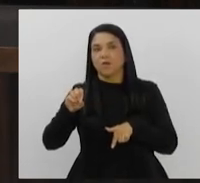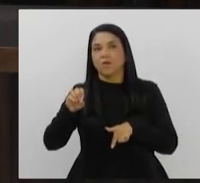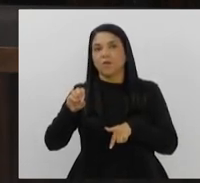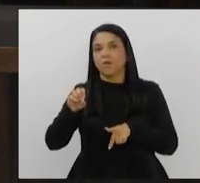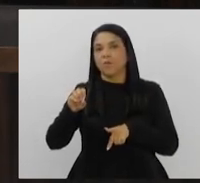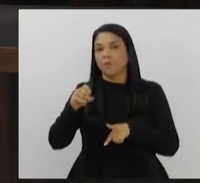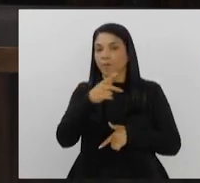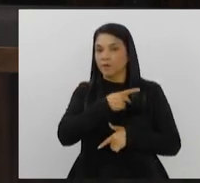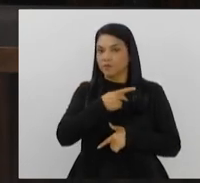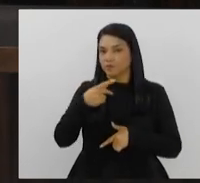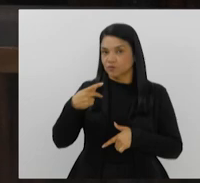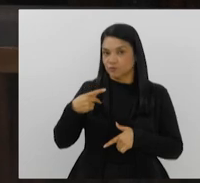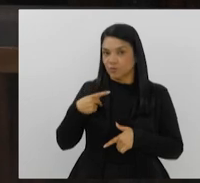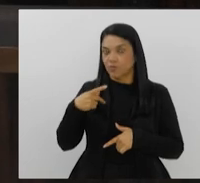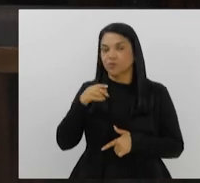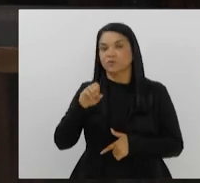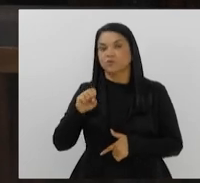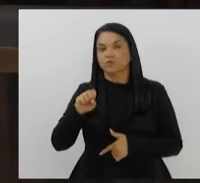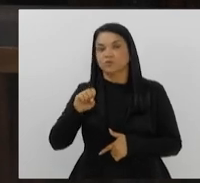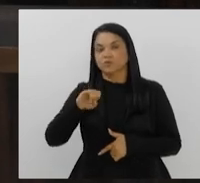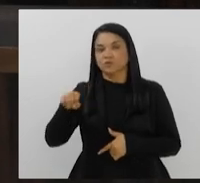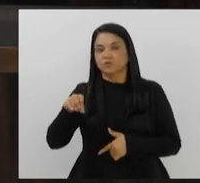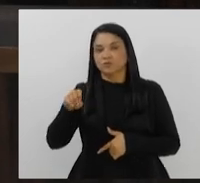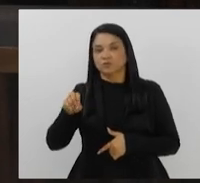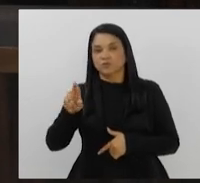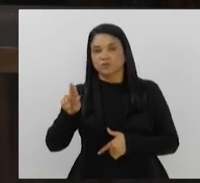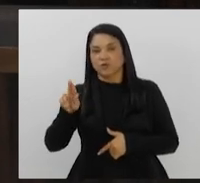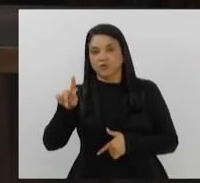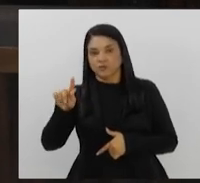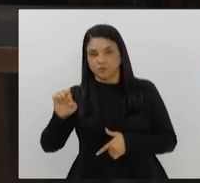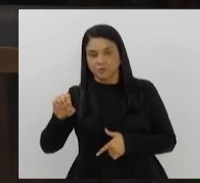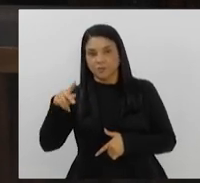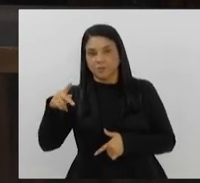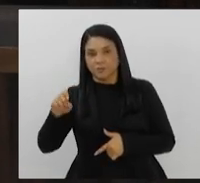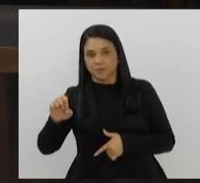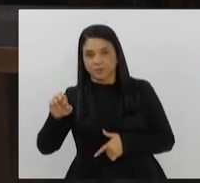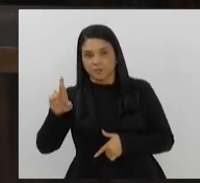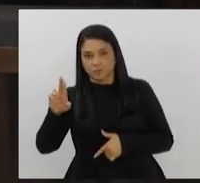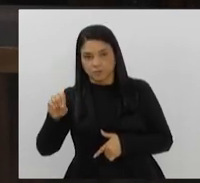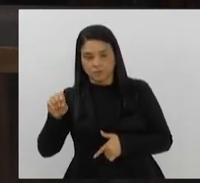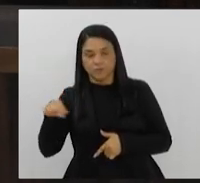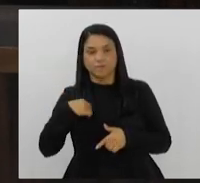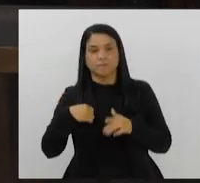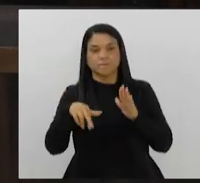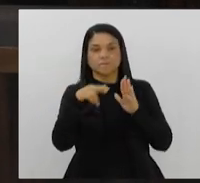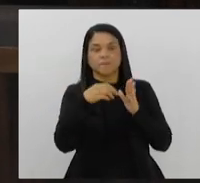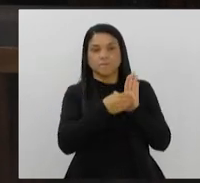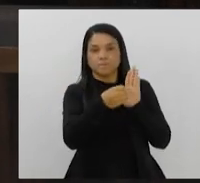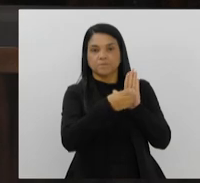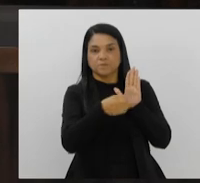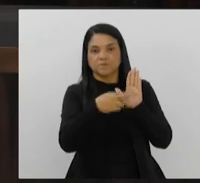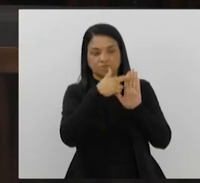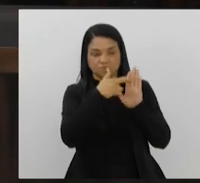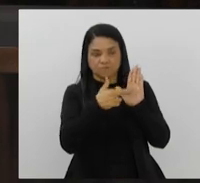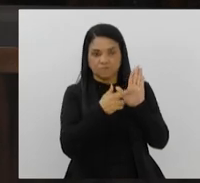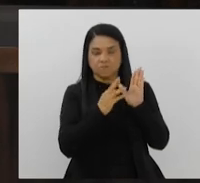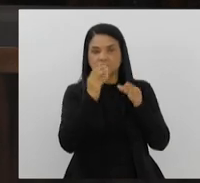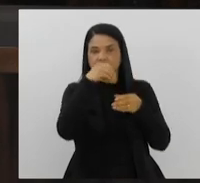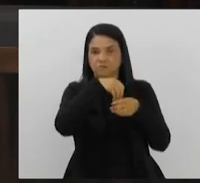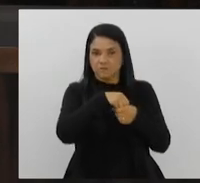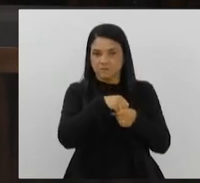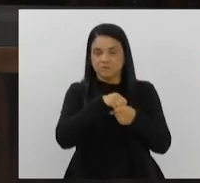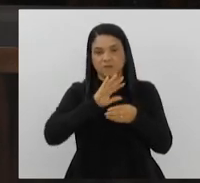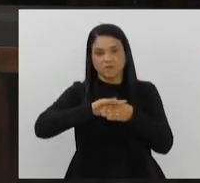ao pastor Jorge Pedro Teixeira. Parecer da Comissão de Normas Internas e